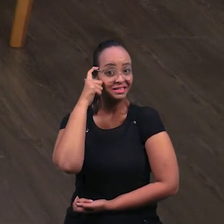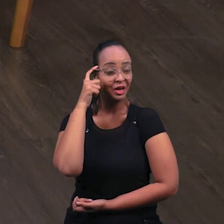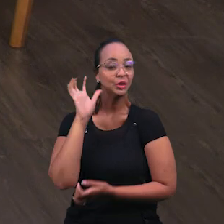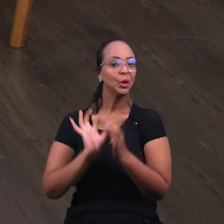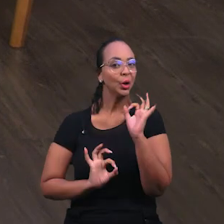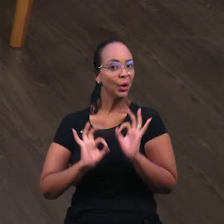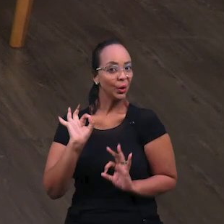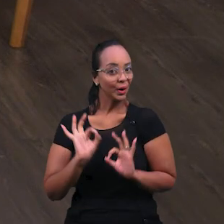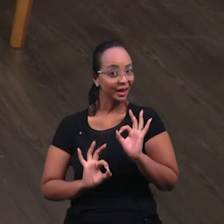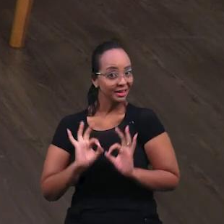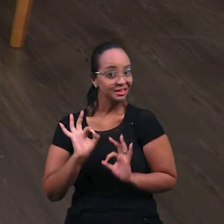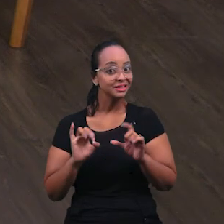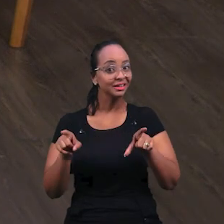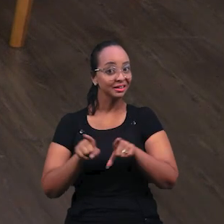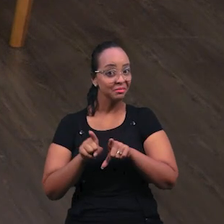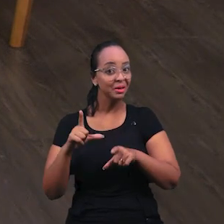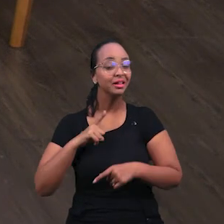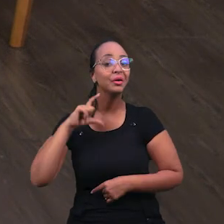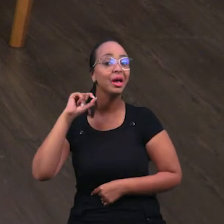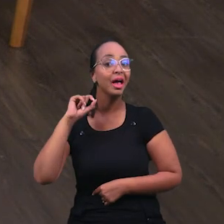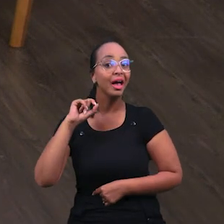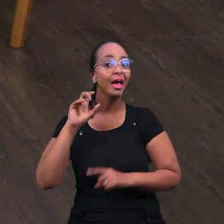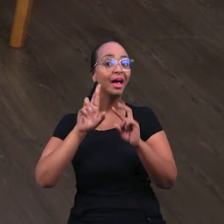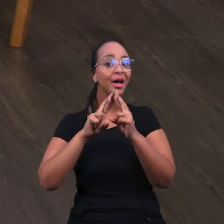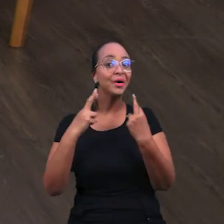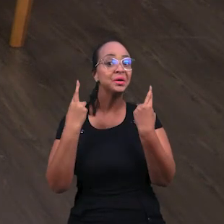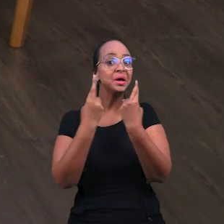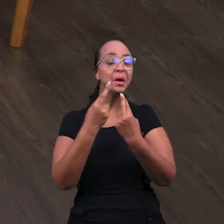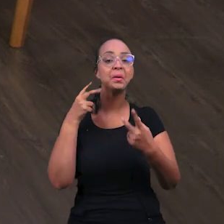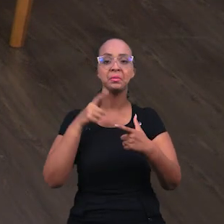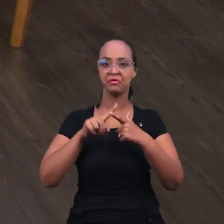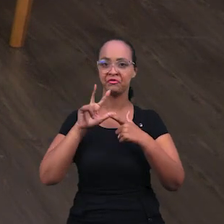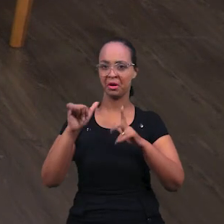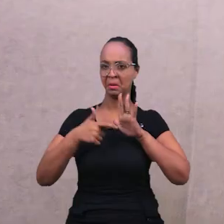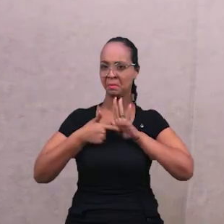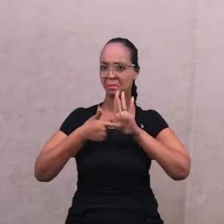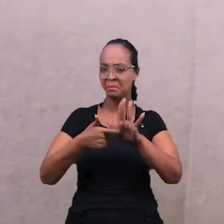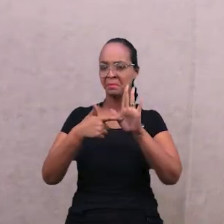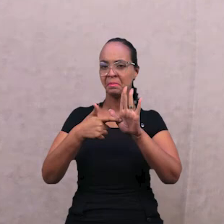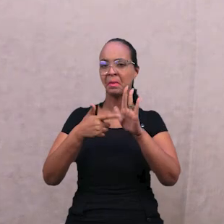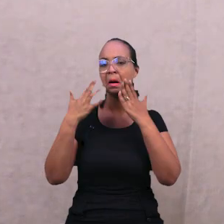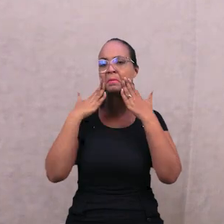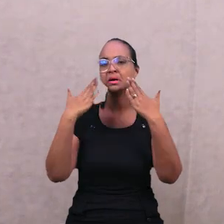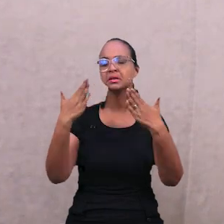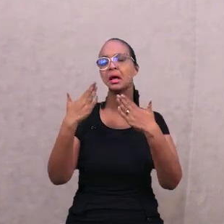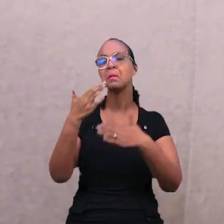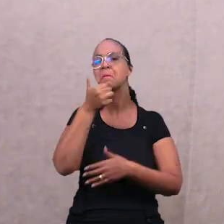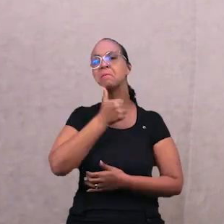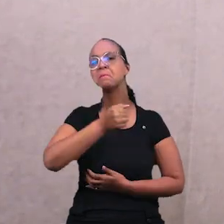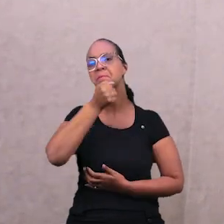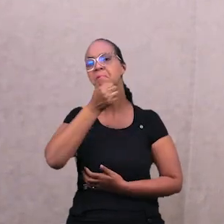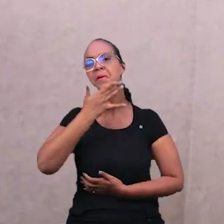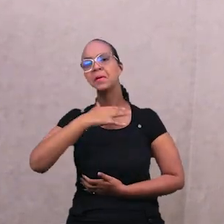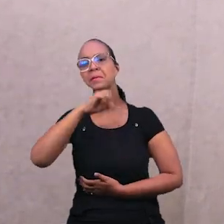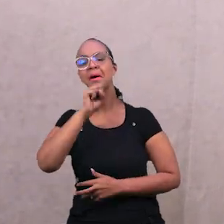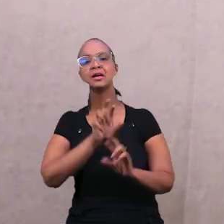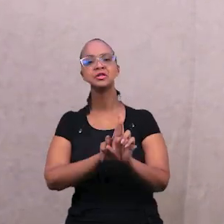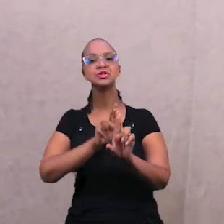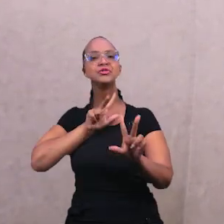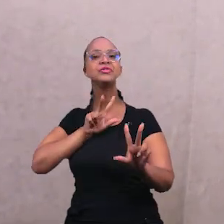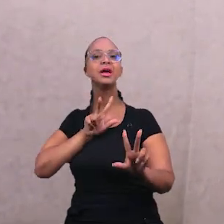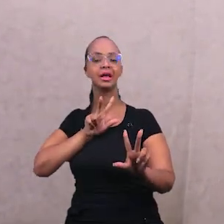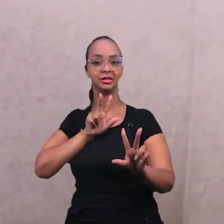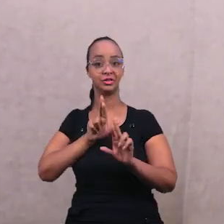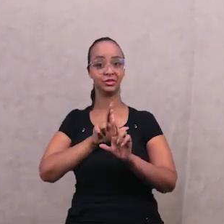Nós estamos organizando até a próxima reunião de apresentar para os pais os